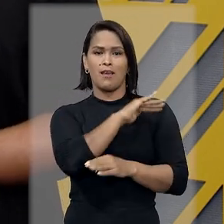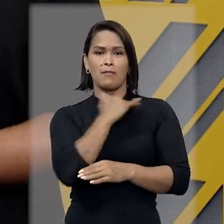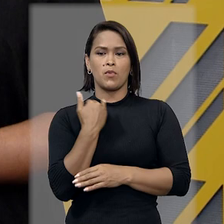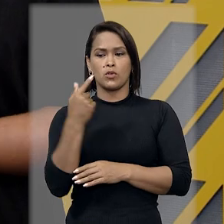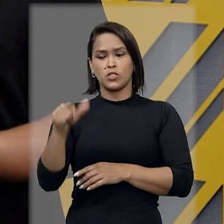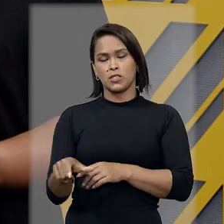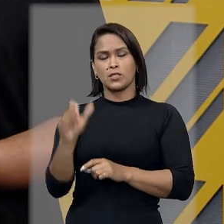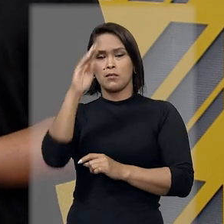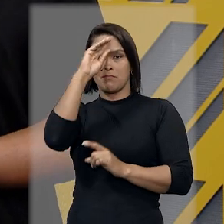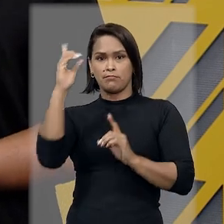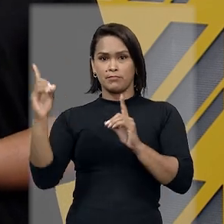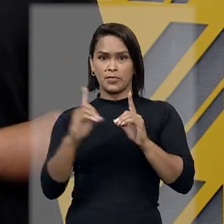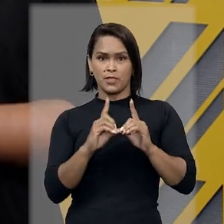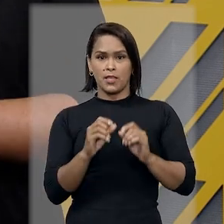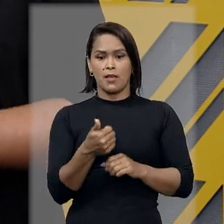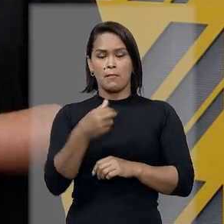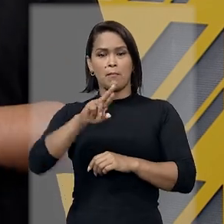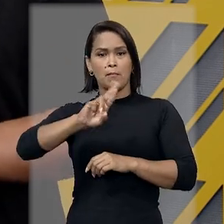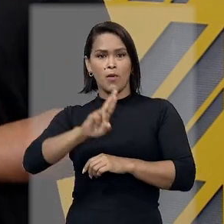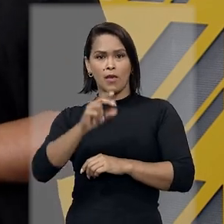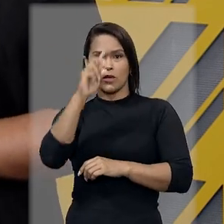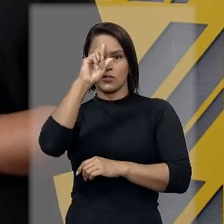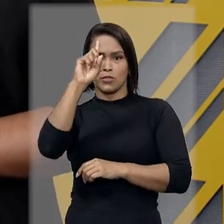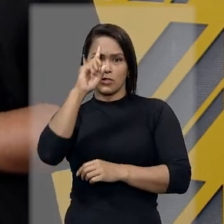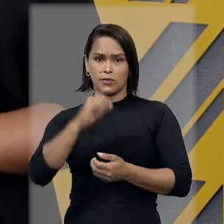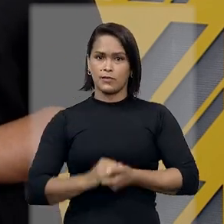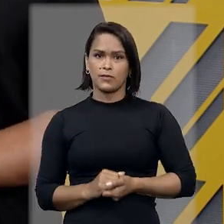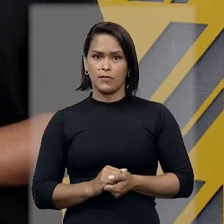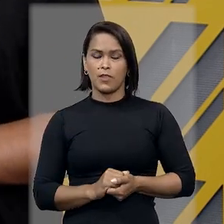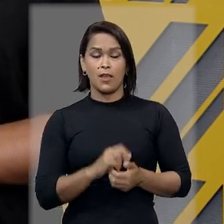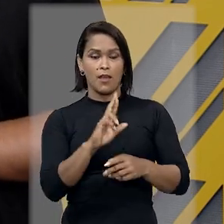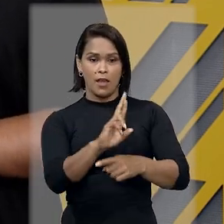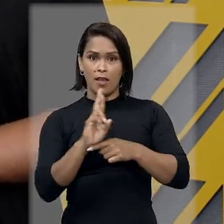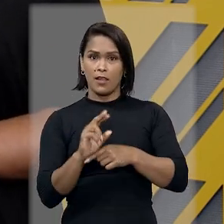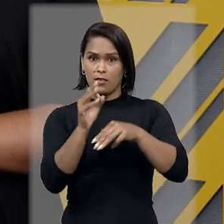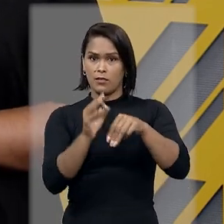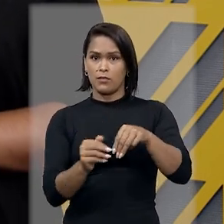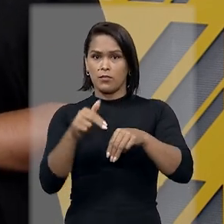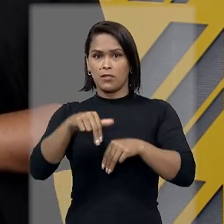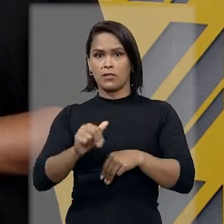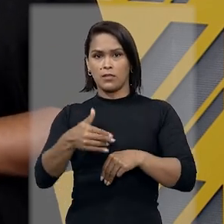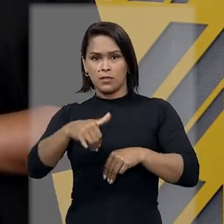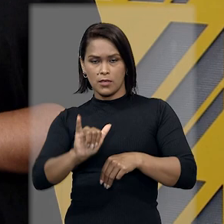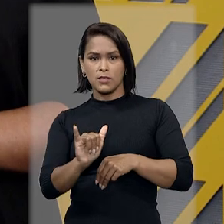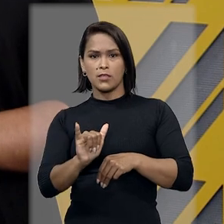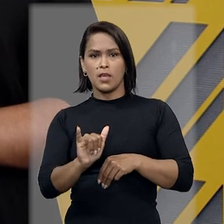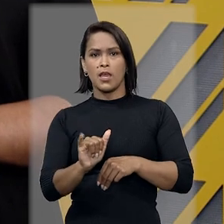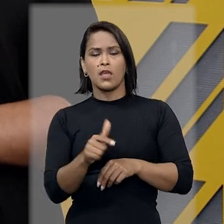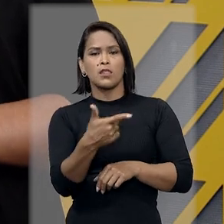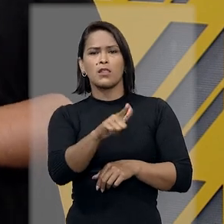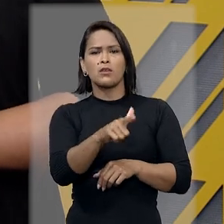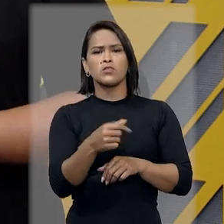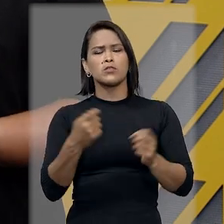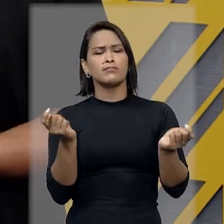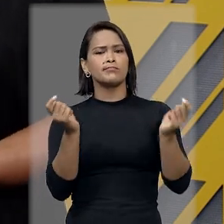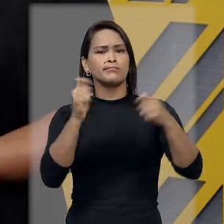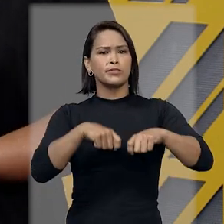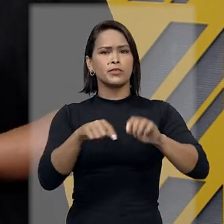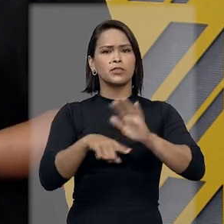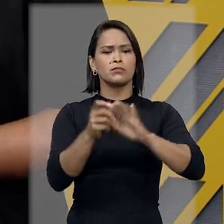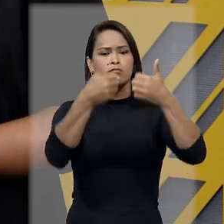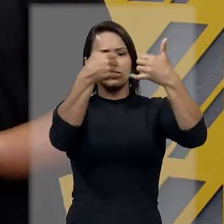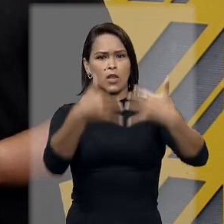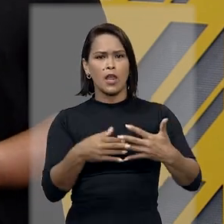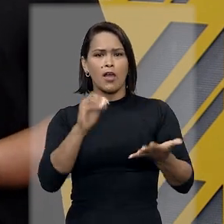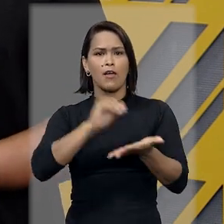da paciente, o equivalente a R$ 1.000 por dia. Para a relatora, ministra Nancy Andrighi, embora não seja possível